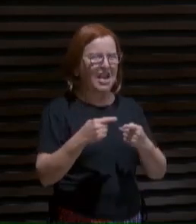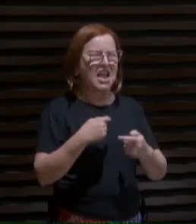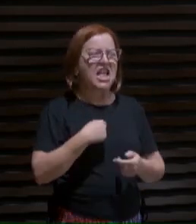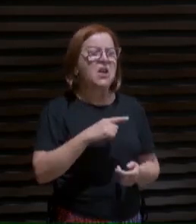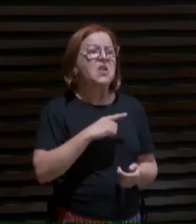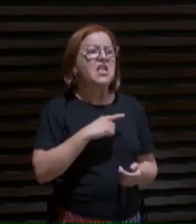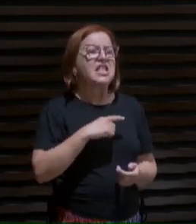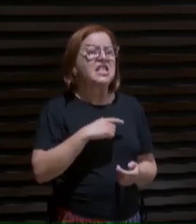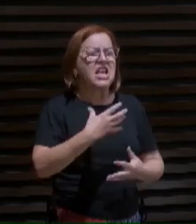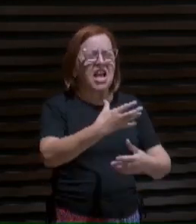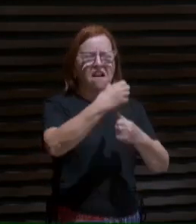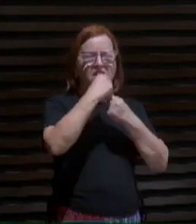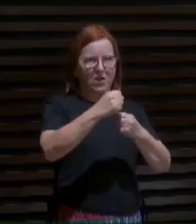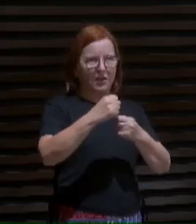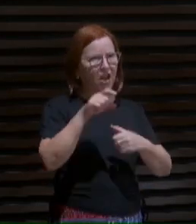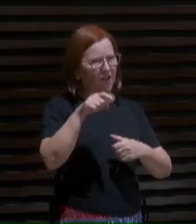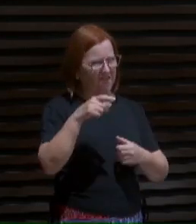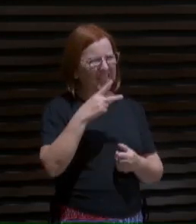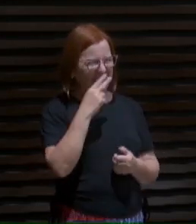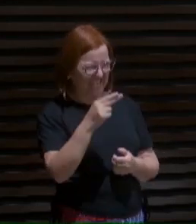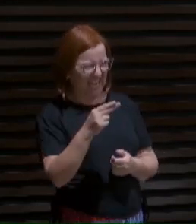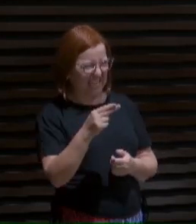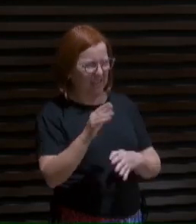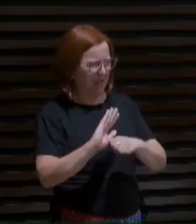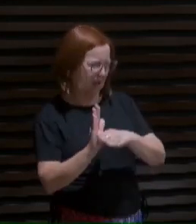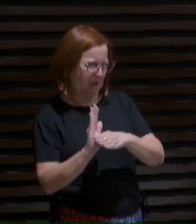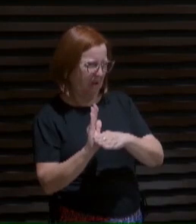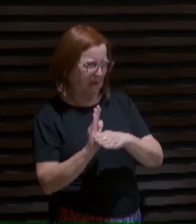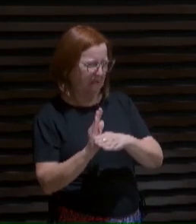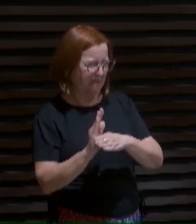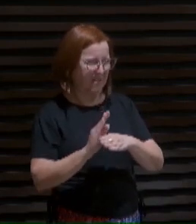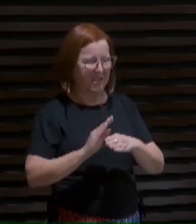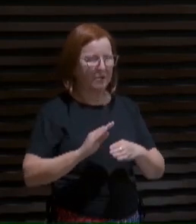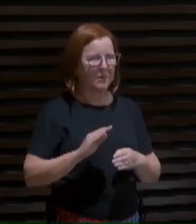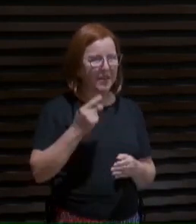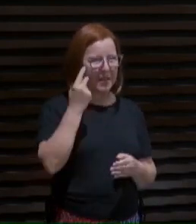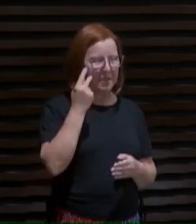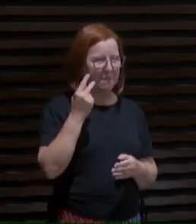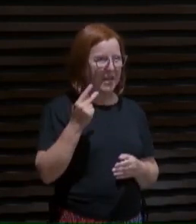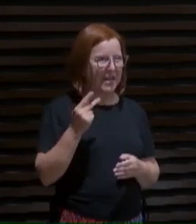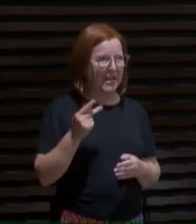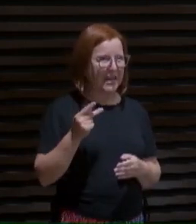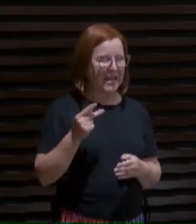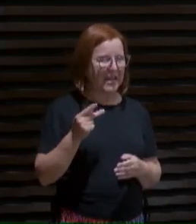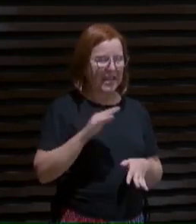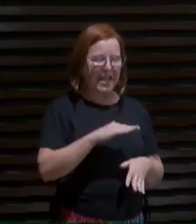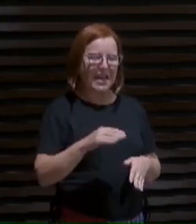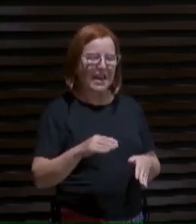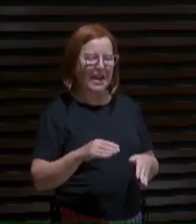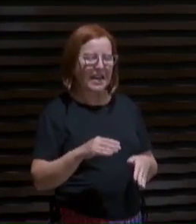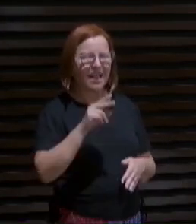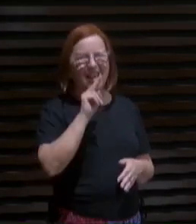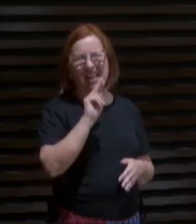um filmezinho engendrado para fazer crianças assistirem e